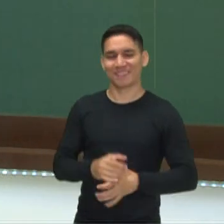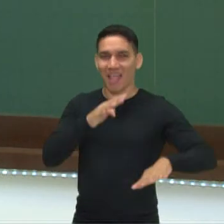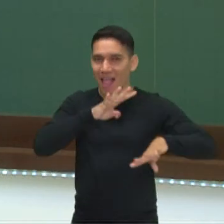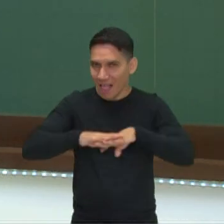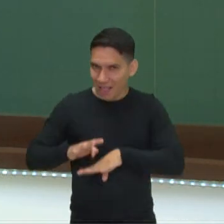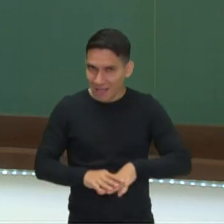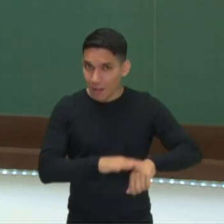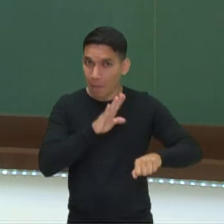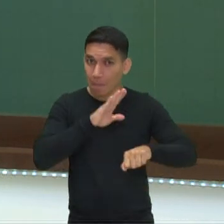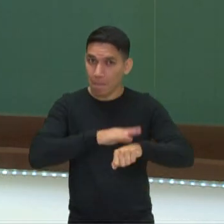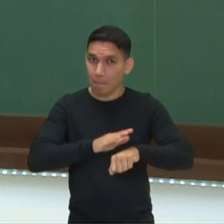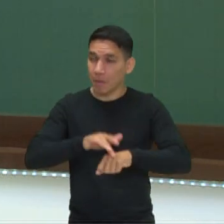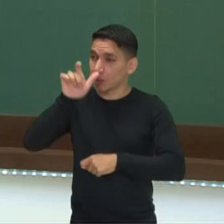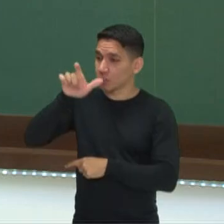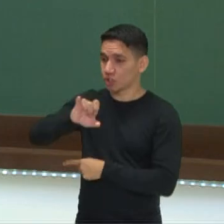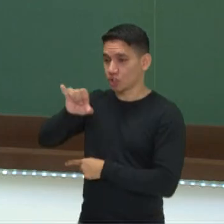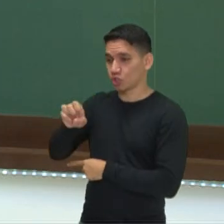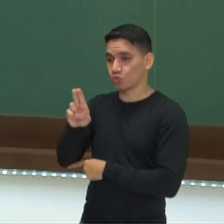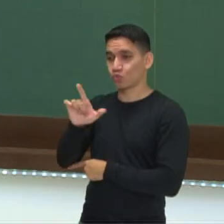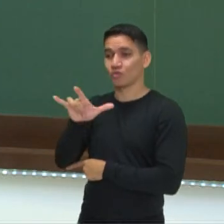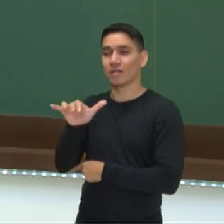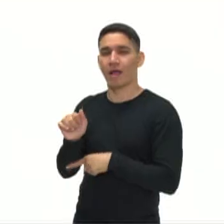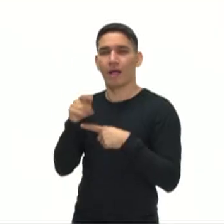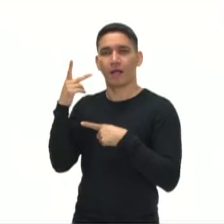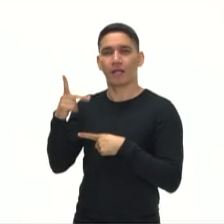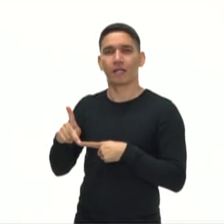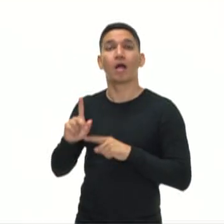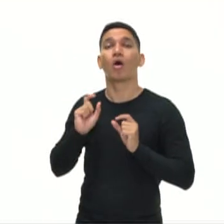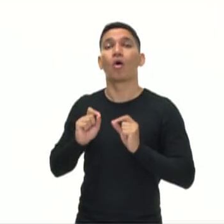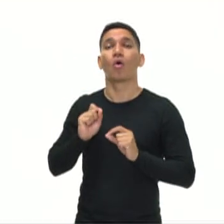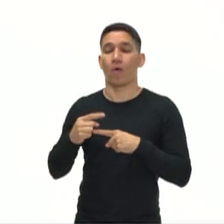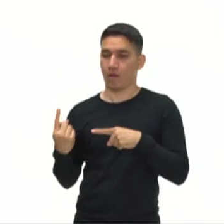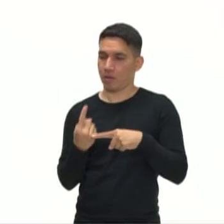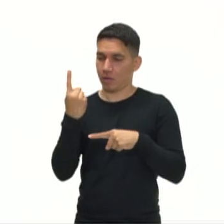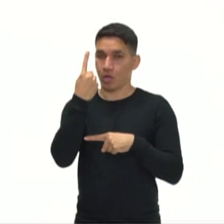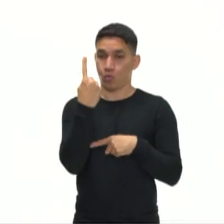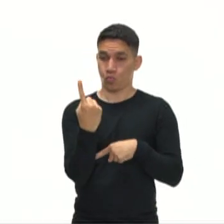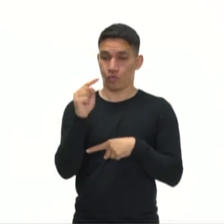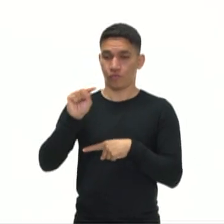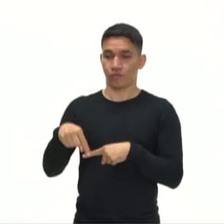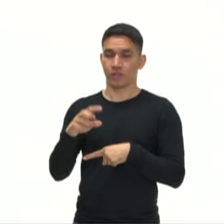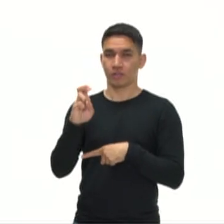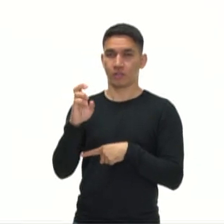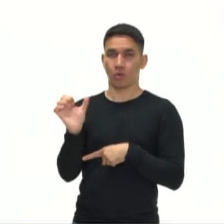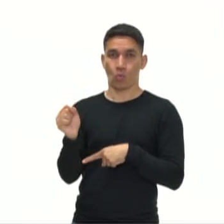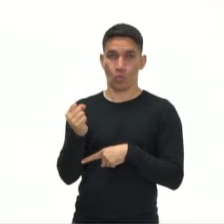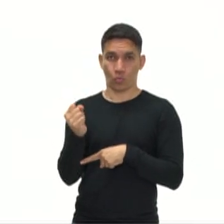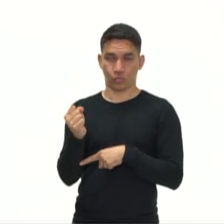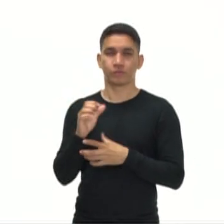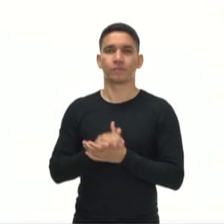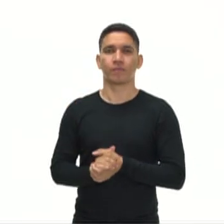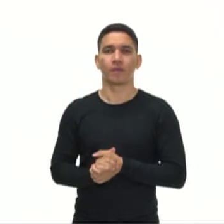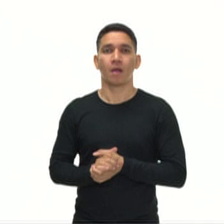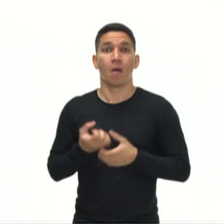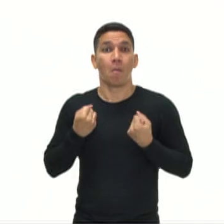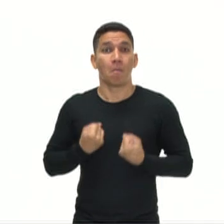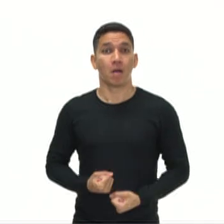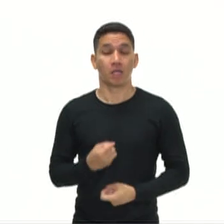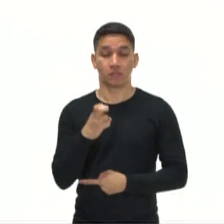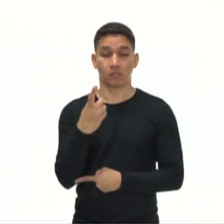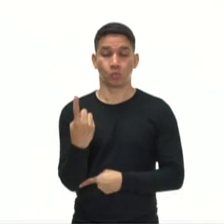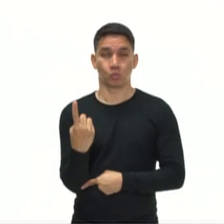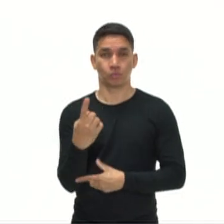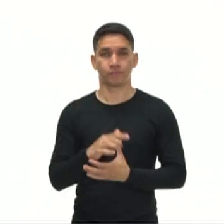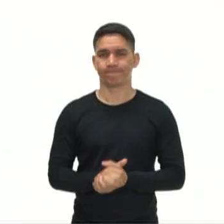o IMC de Júlia. Ela tem 1,58 metros de altura e ela tem 51